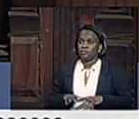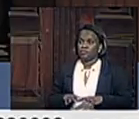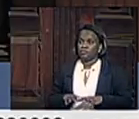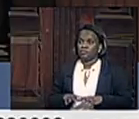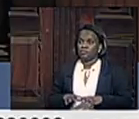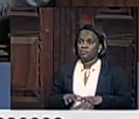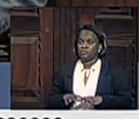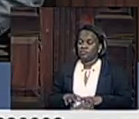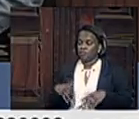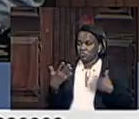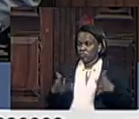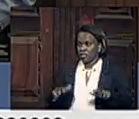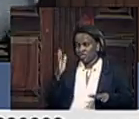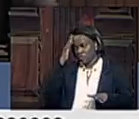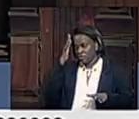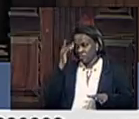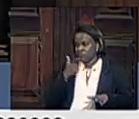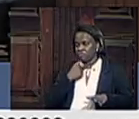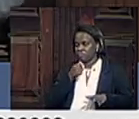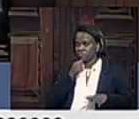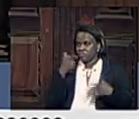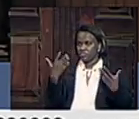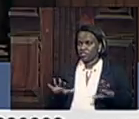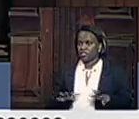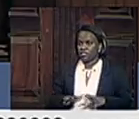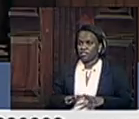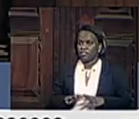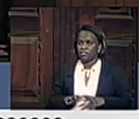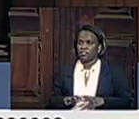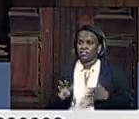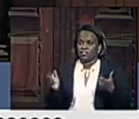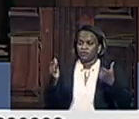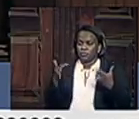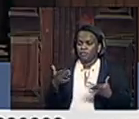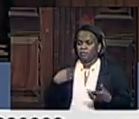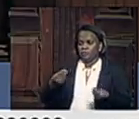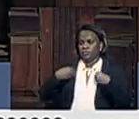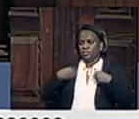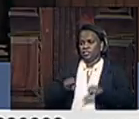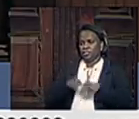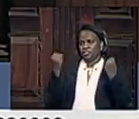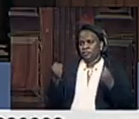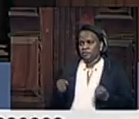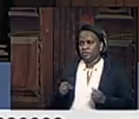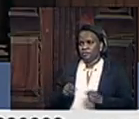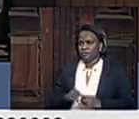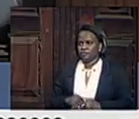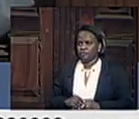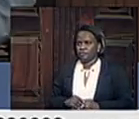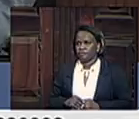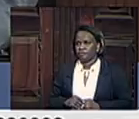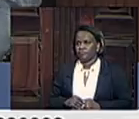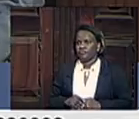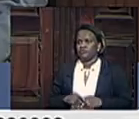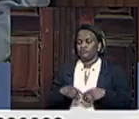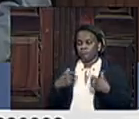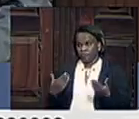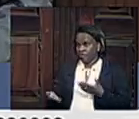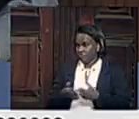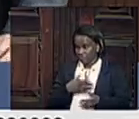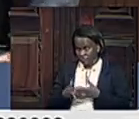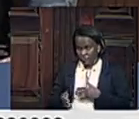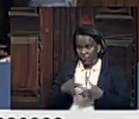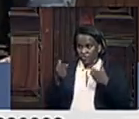manifestaram desinteresse e se diziam prejudicadas. De qualquer maneira,